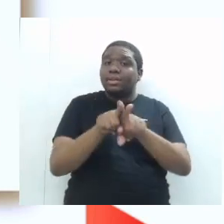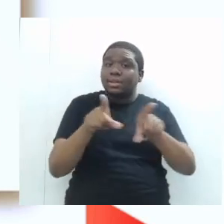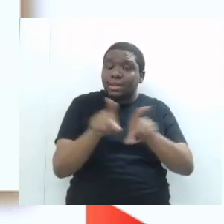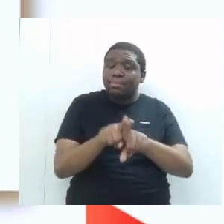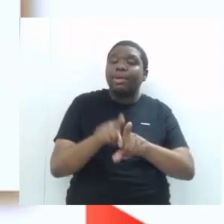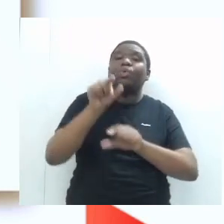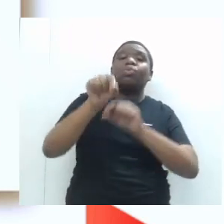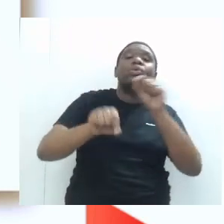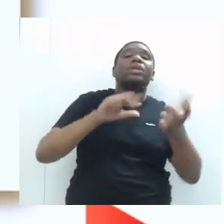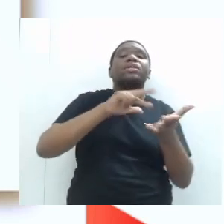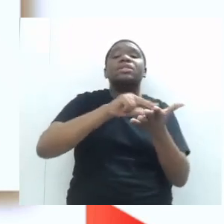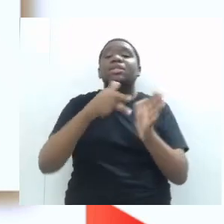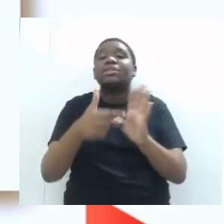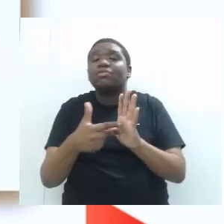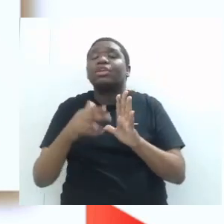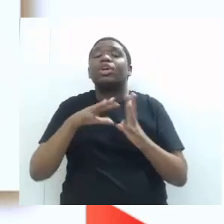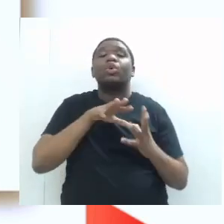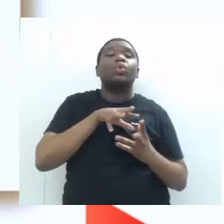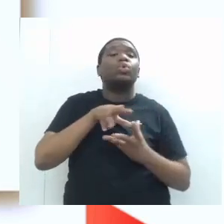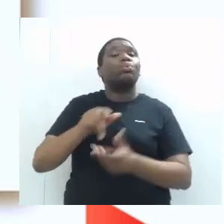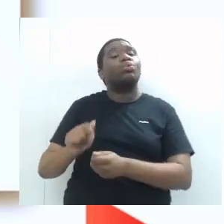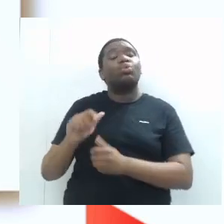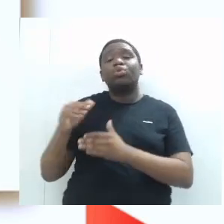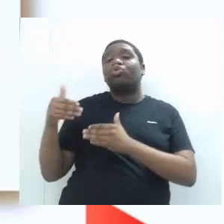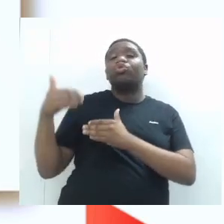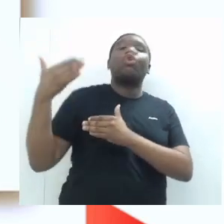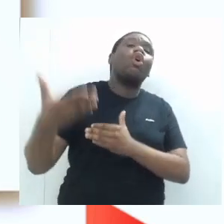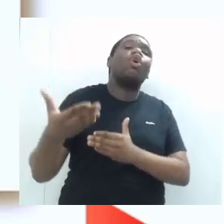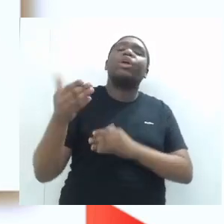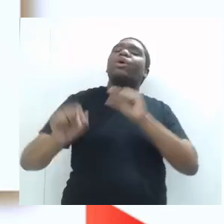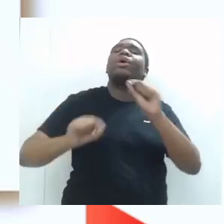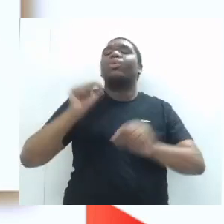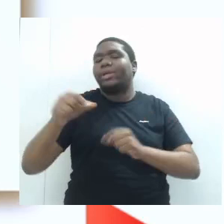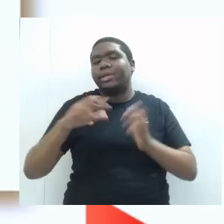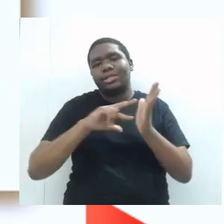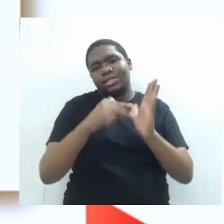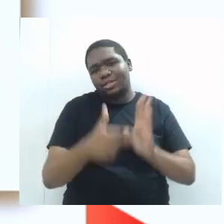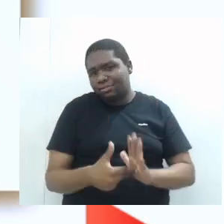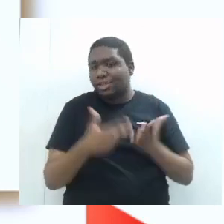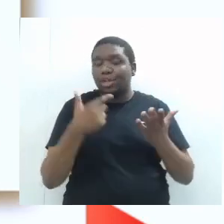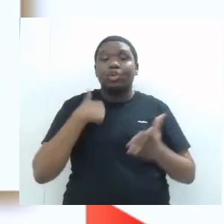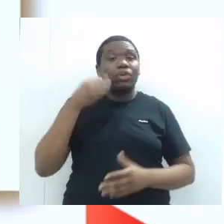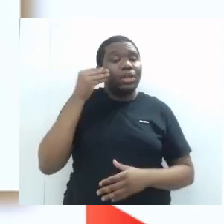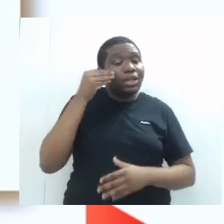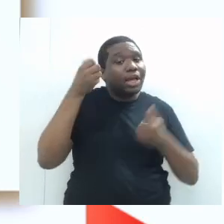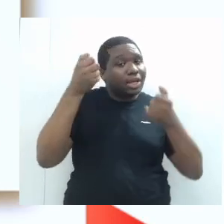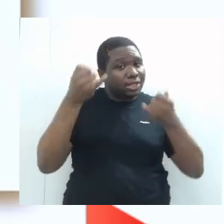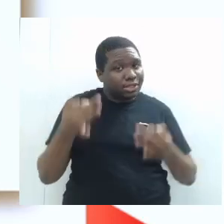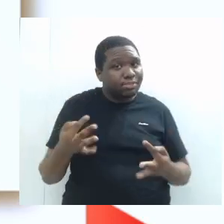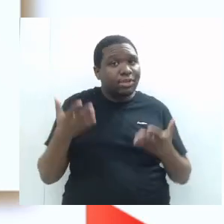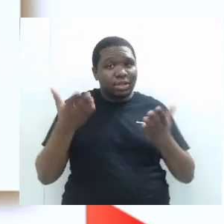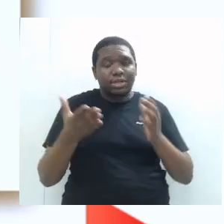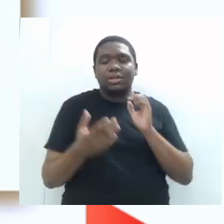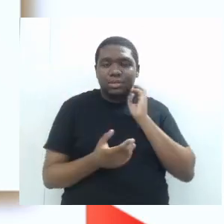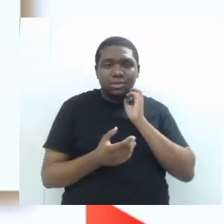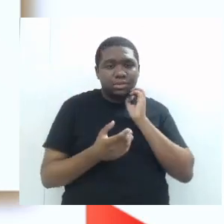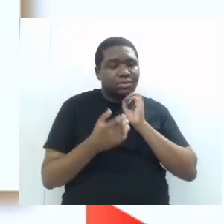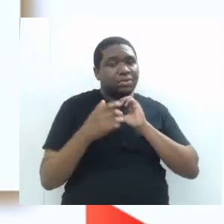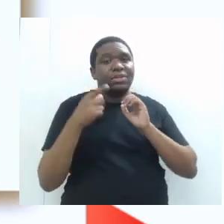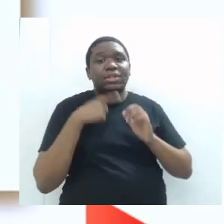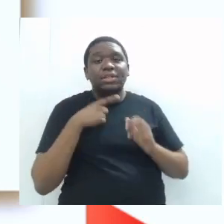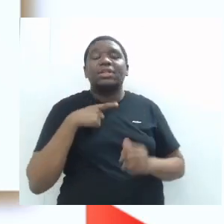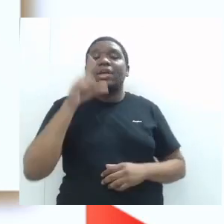mundo fora da caverna? Na tela vou tentar explicar um pouco. Primeiro eu falei o que é a caverna. É um mundo